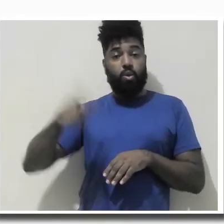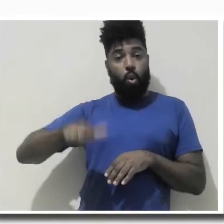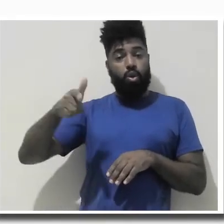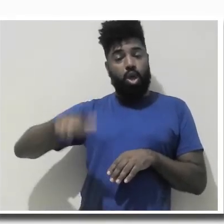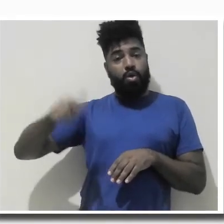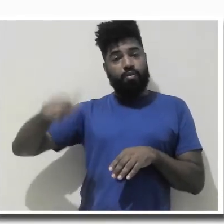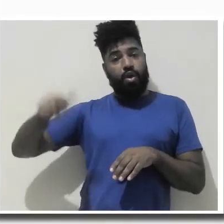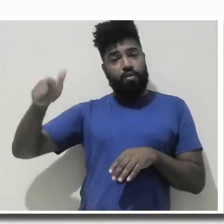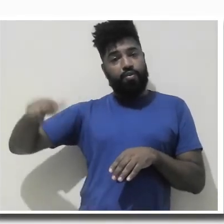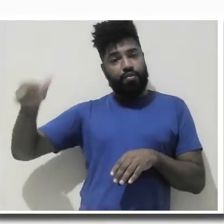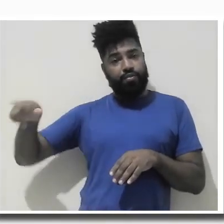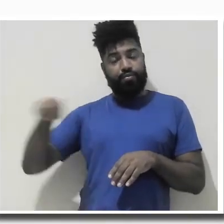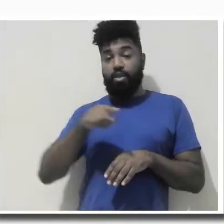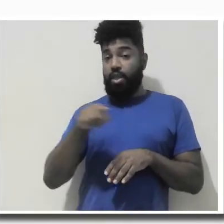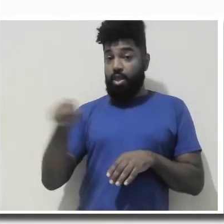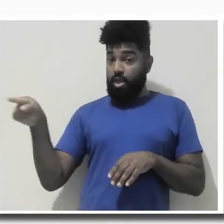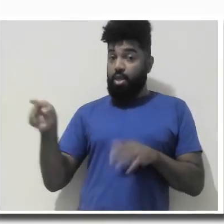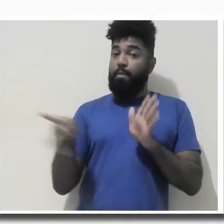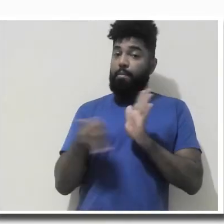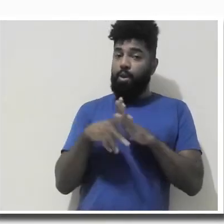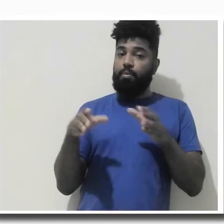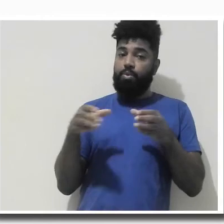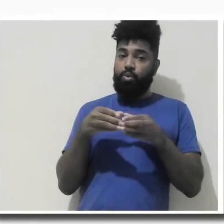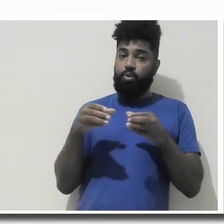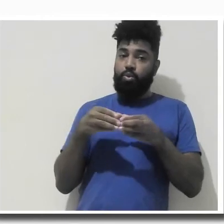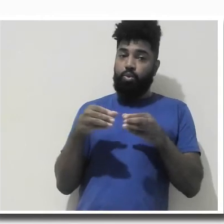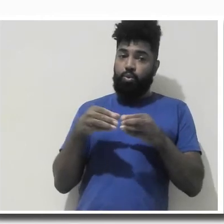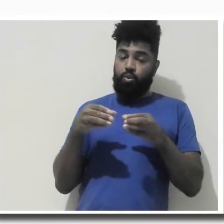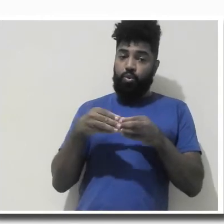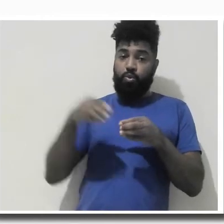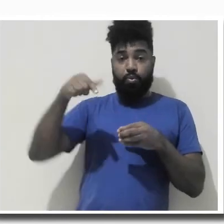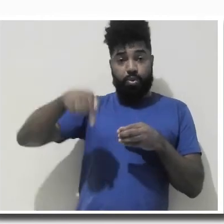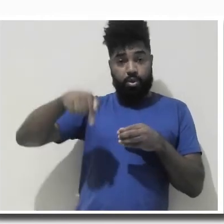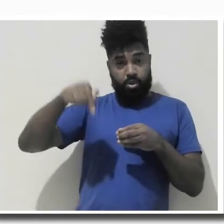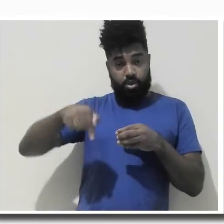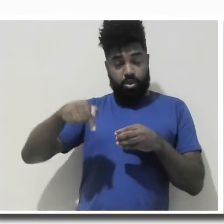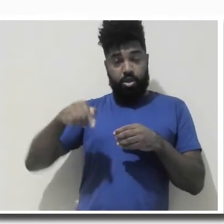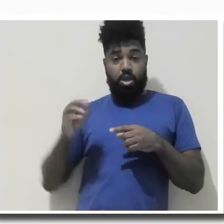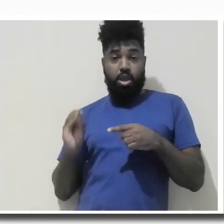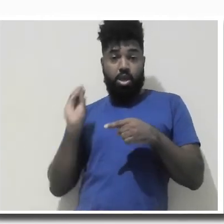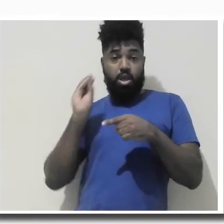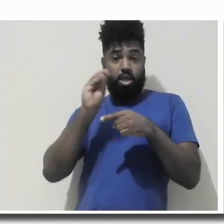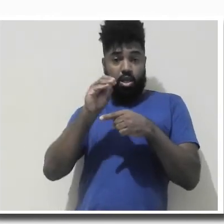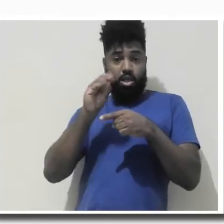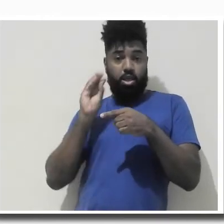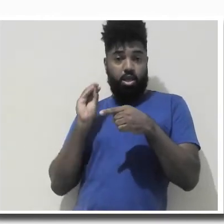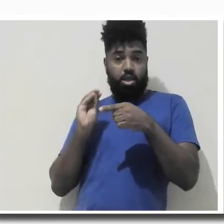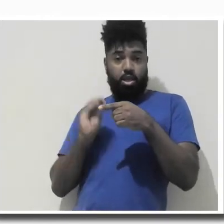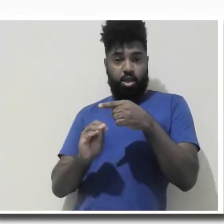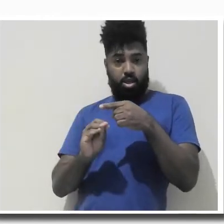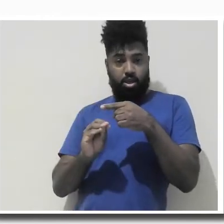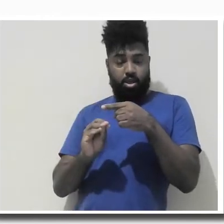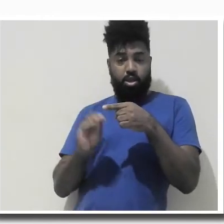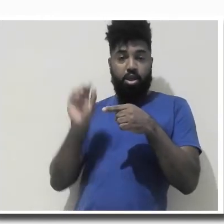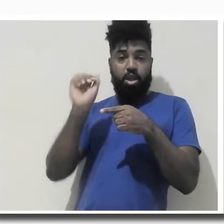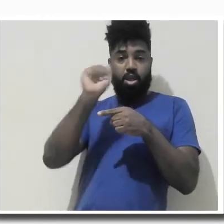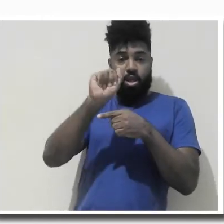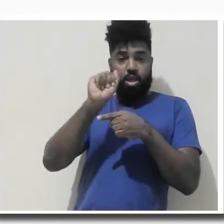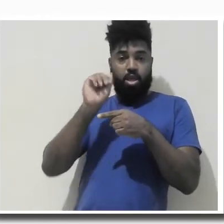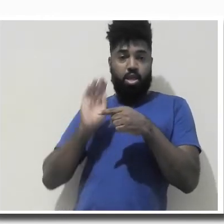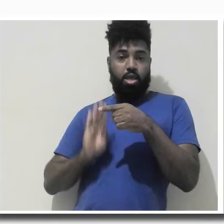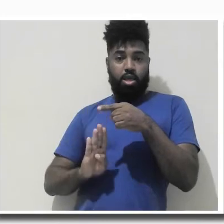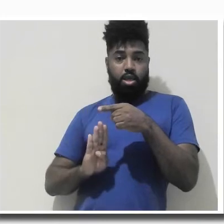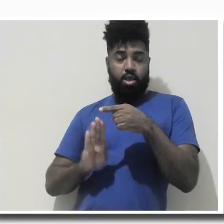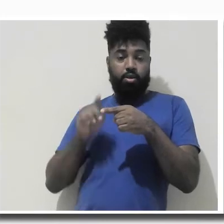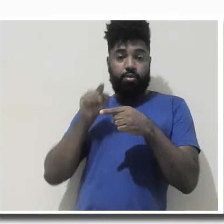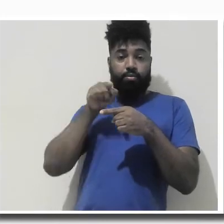Esse número é um número racional e eu consigo representá-lo na forma A sobre B, onde